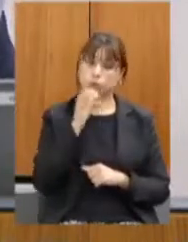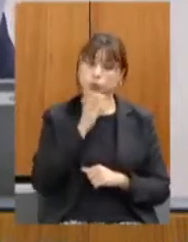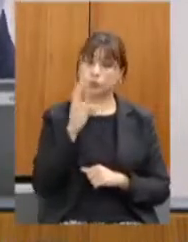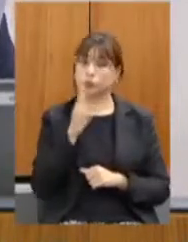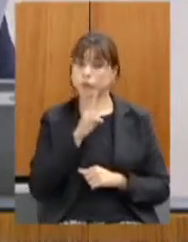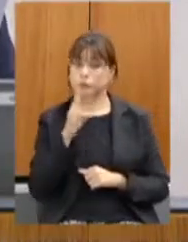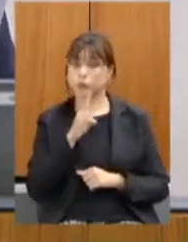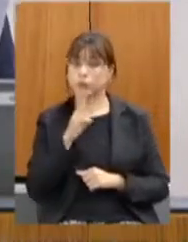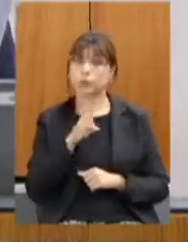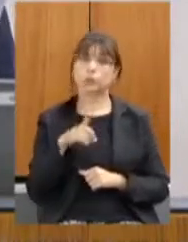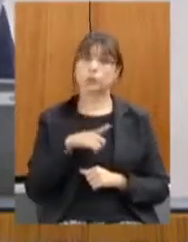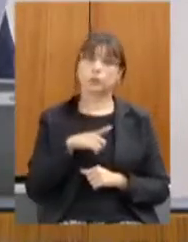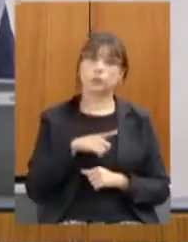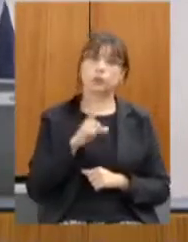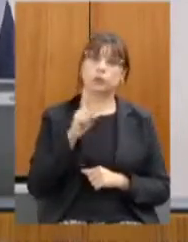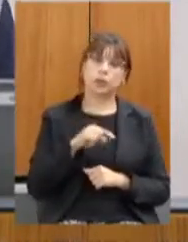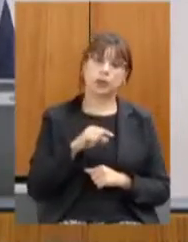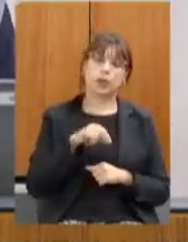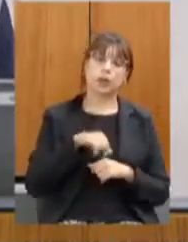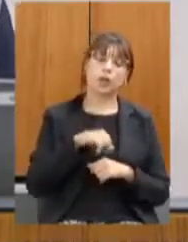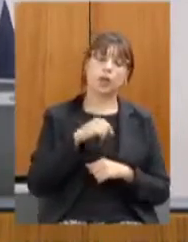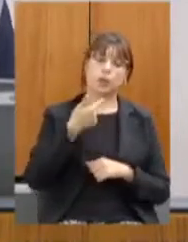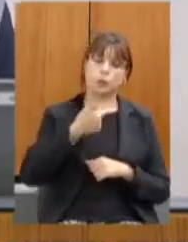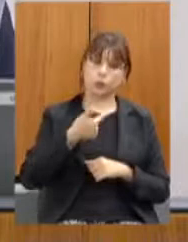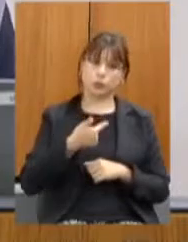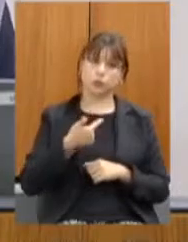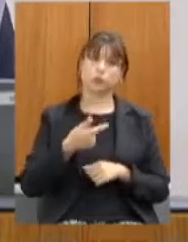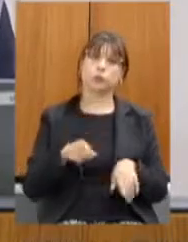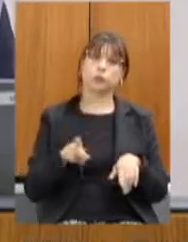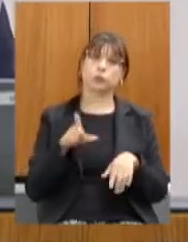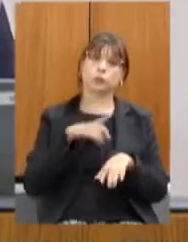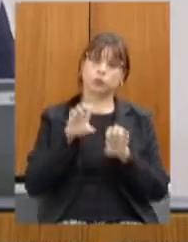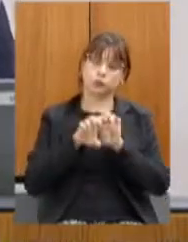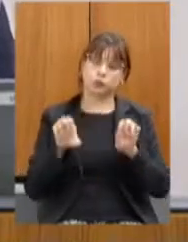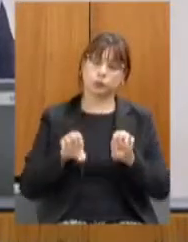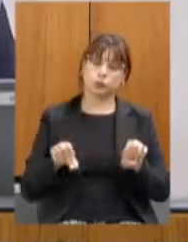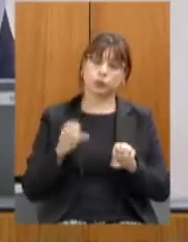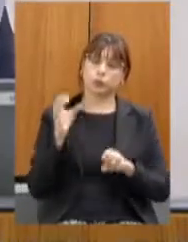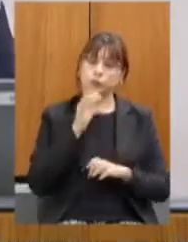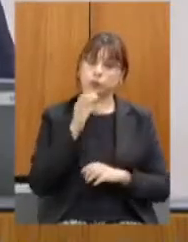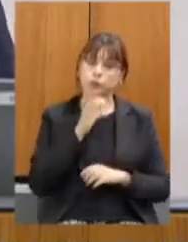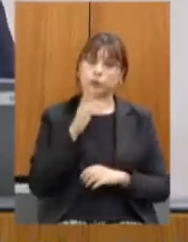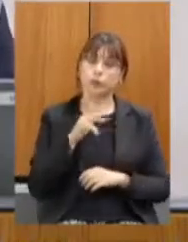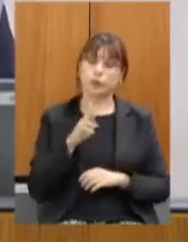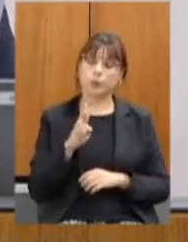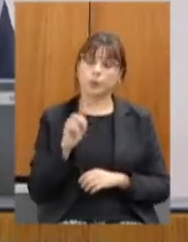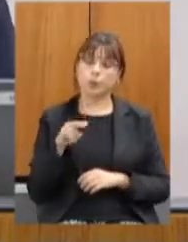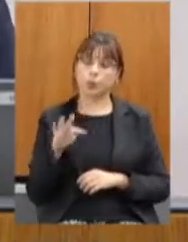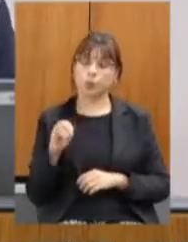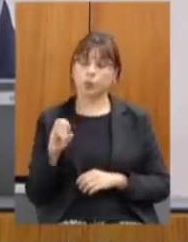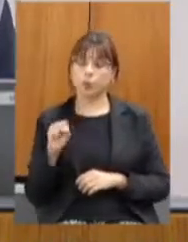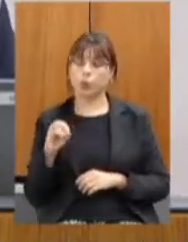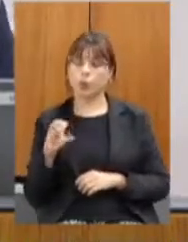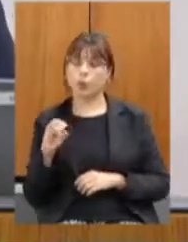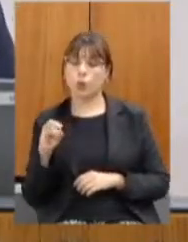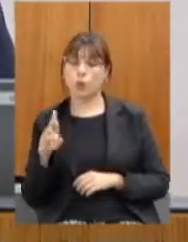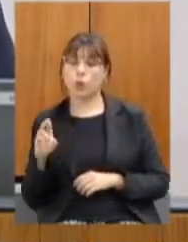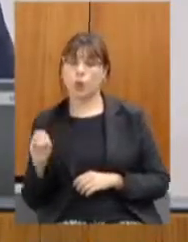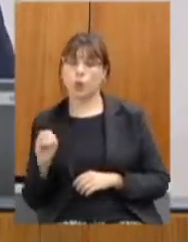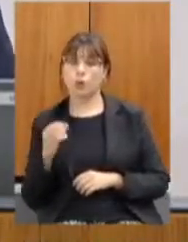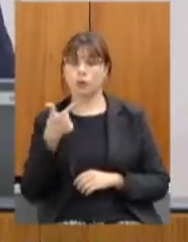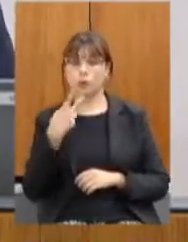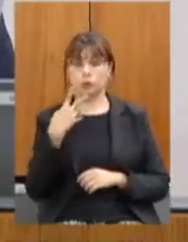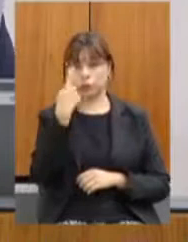classificado como trauma nível 2 como estrutura de Pronto Socorro em funcionamento 24 horas Esponja